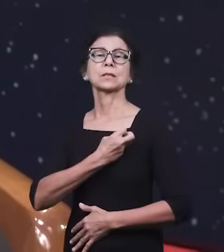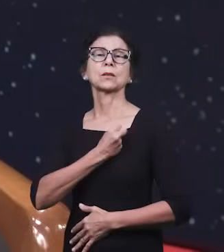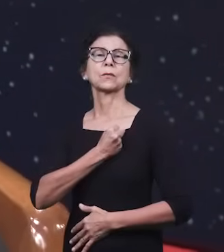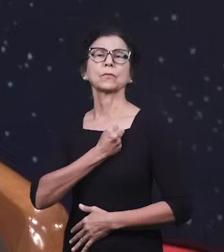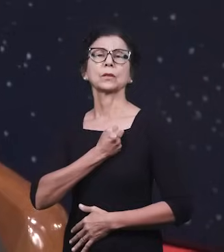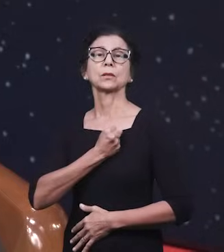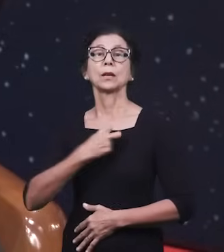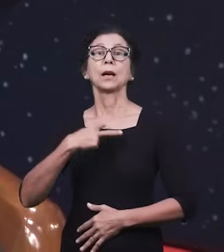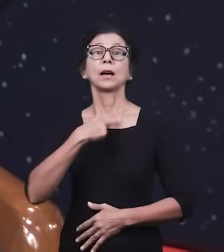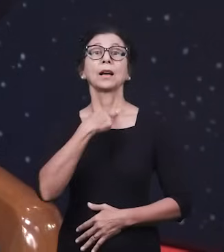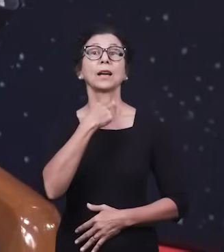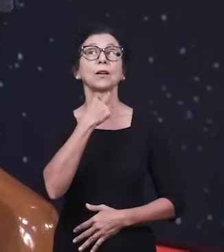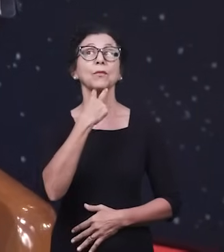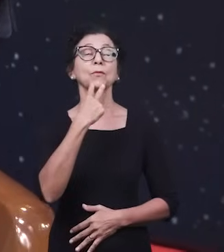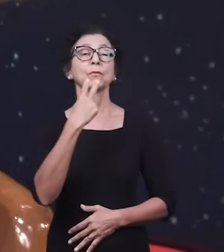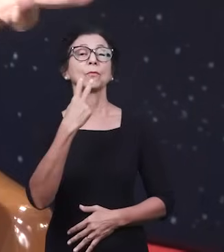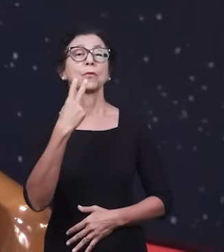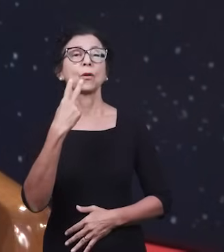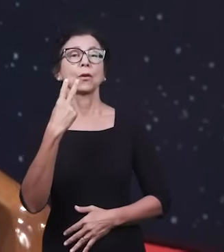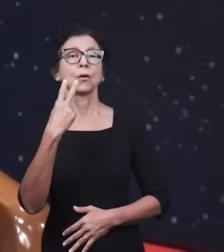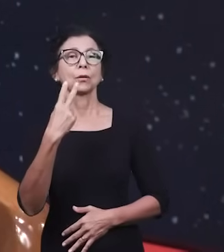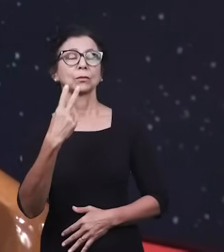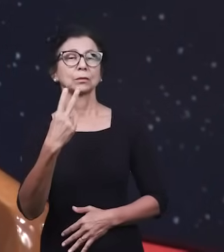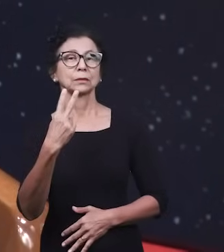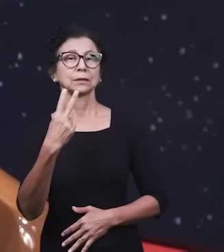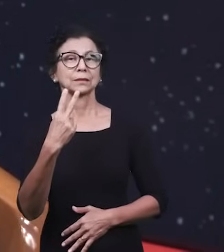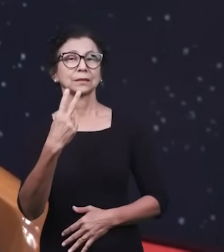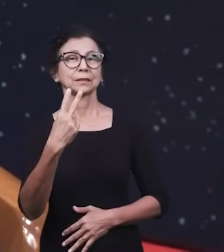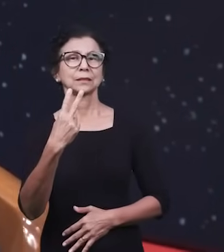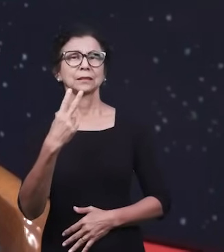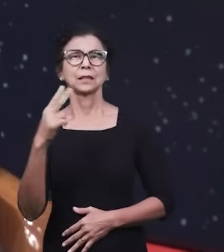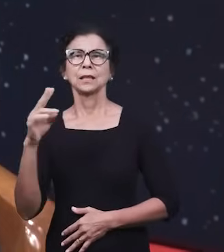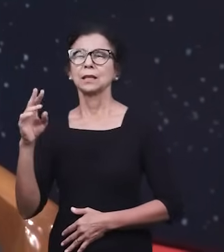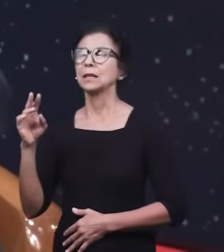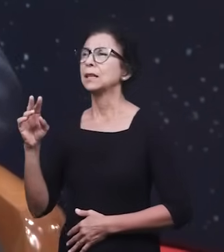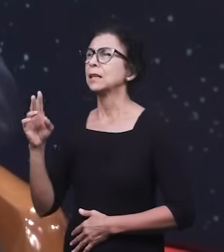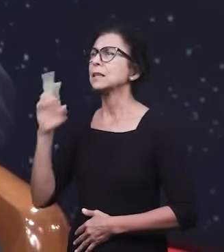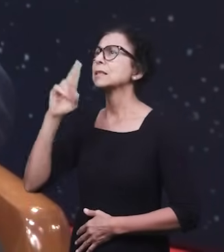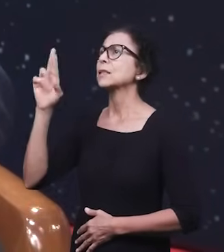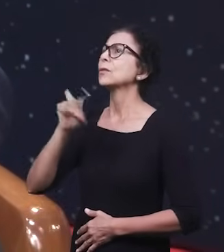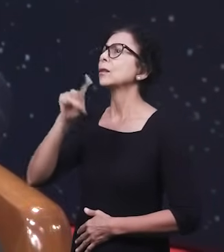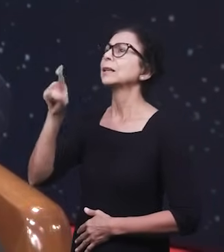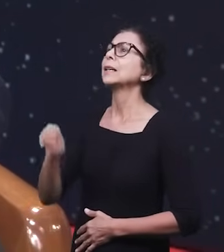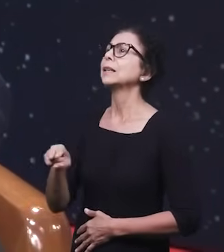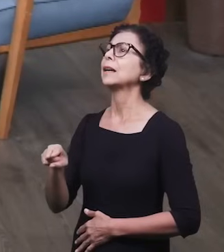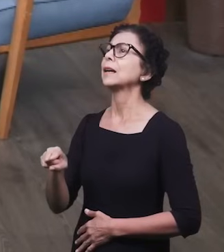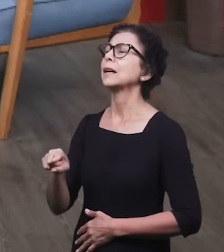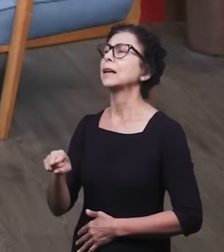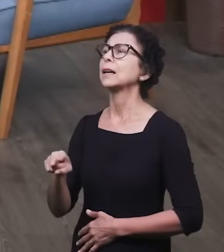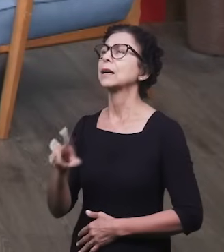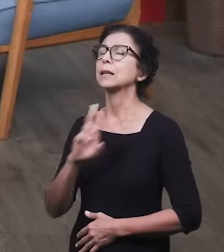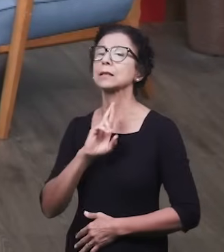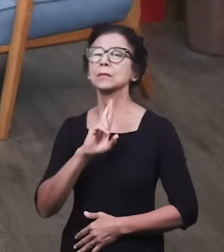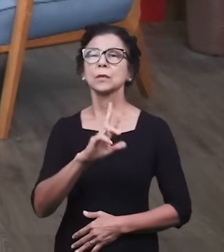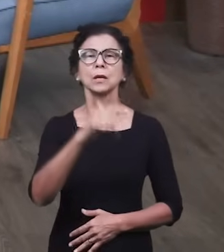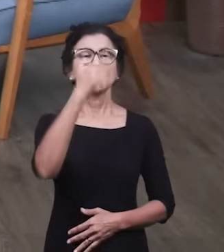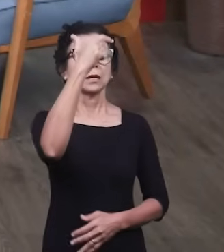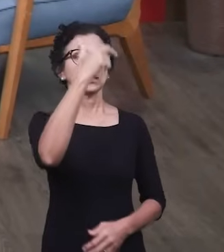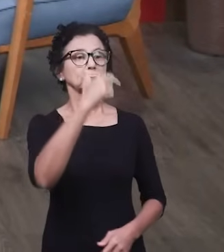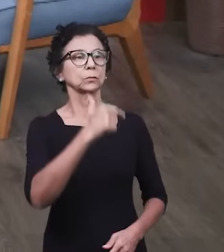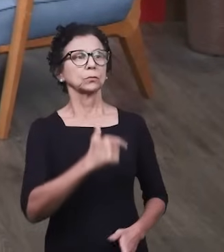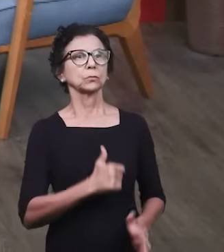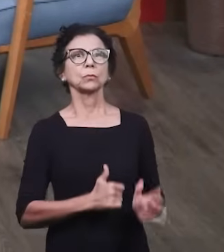inconfundível. Quem é Senhor? Eu sou Jesus. Não tem como resistir a essa voz, Porque Daniel. salvação é exatamente